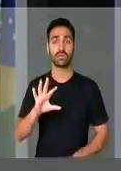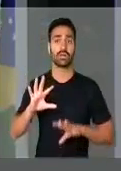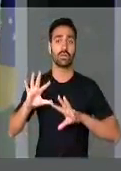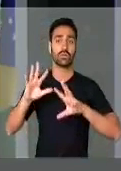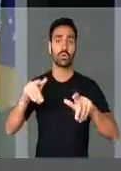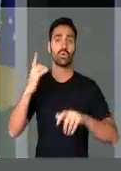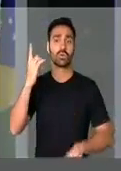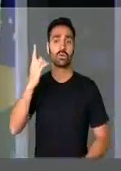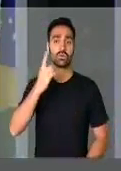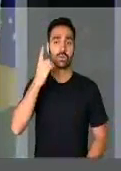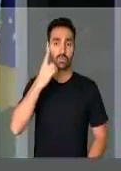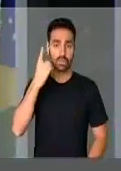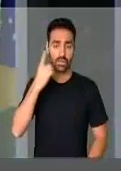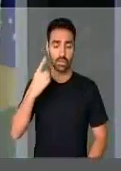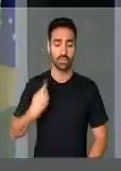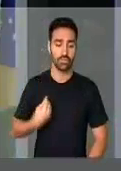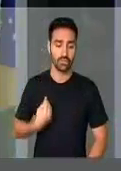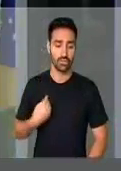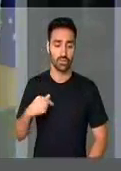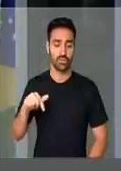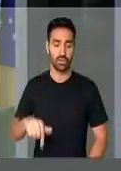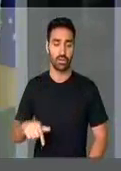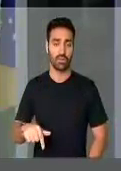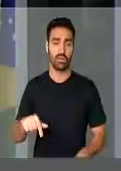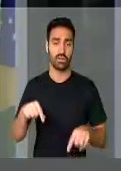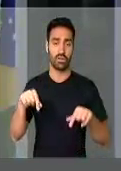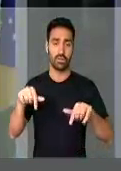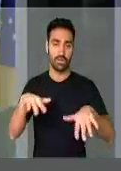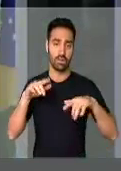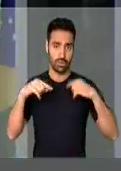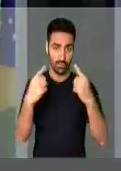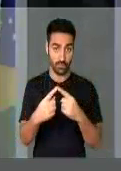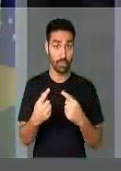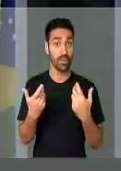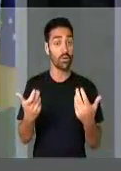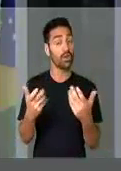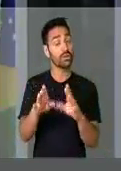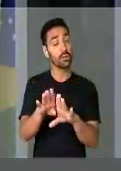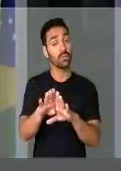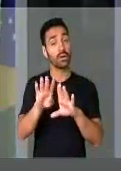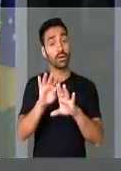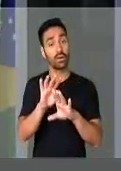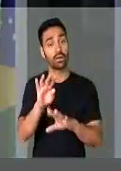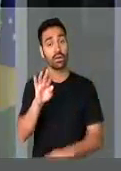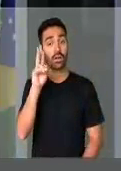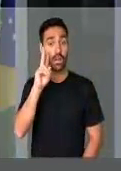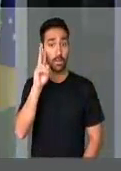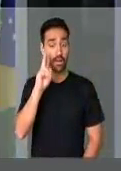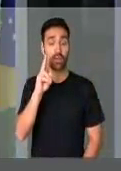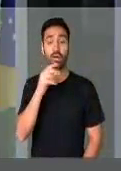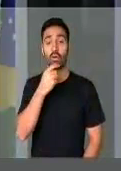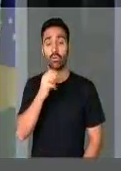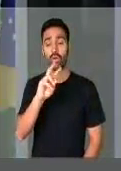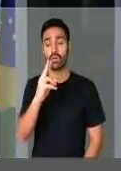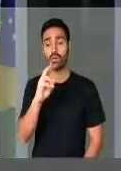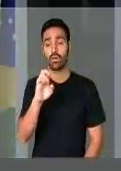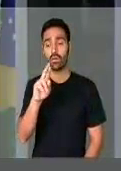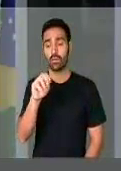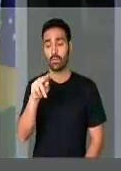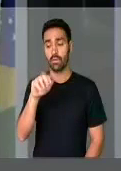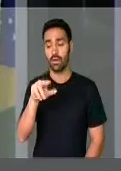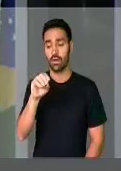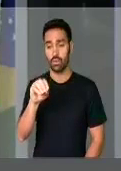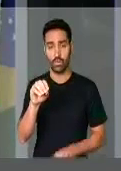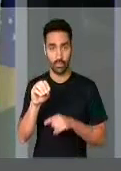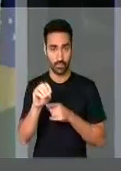parlamentares presentes aqui nessa sessão. Quero fazer também uma menção especial a Hermano Robel, se eu não errei